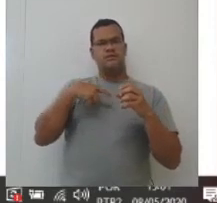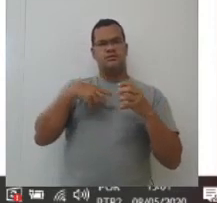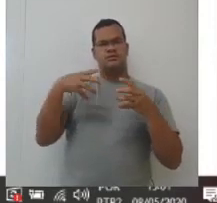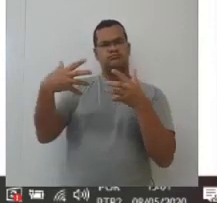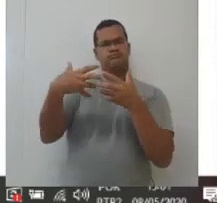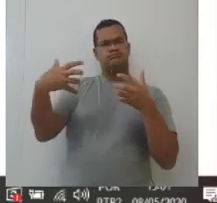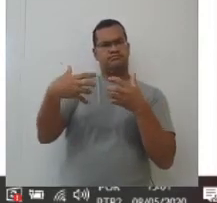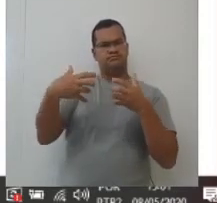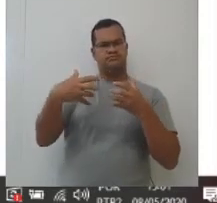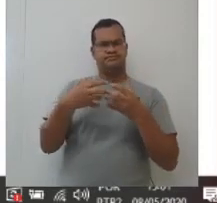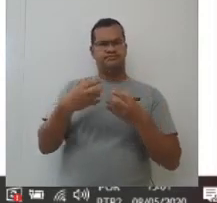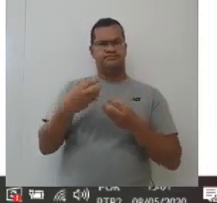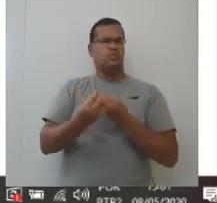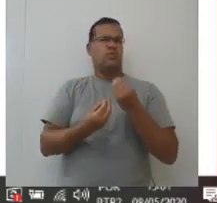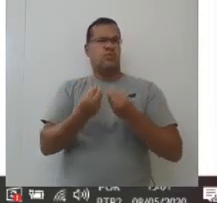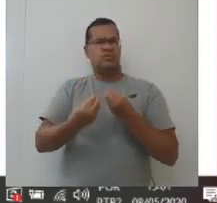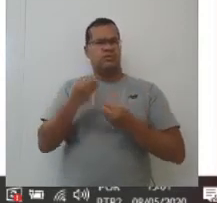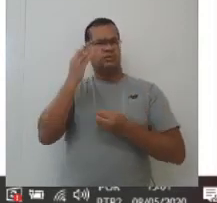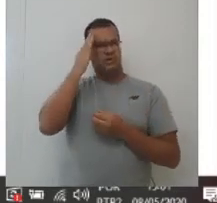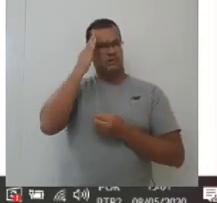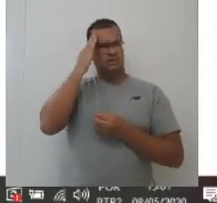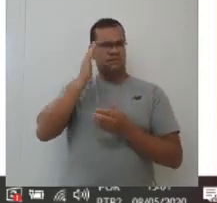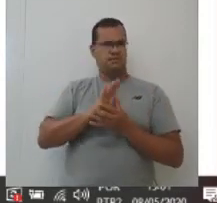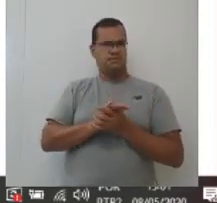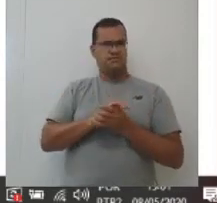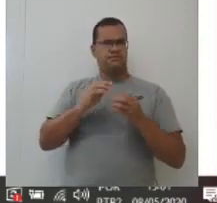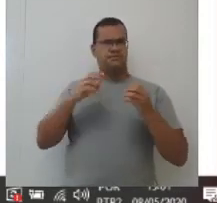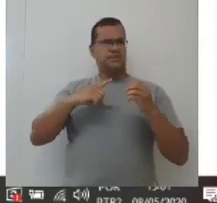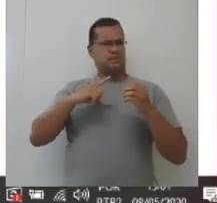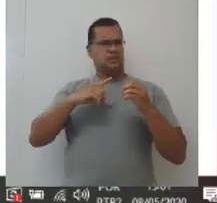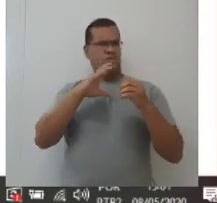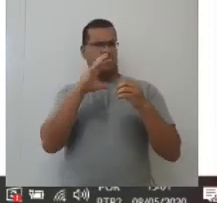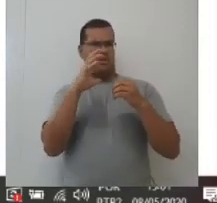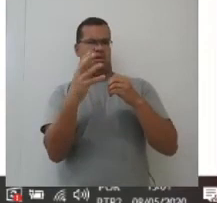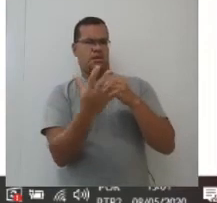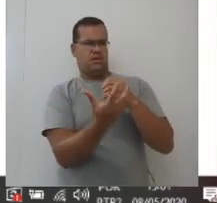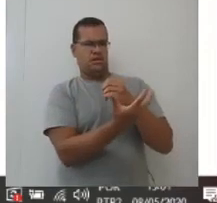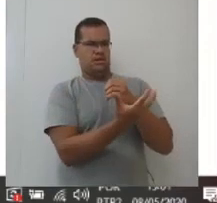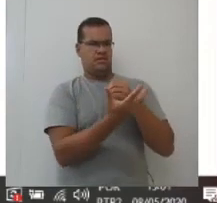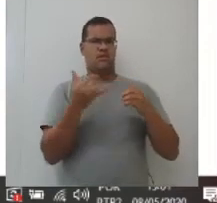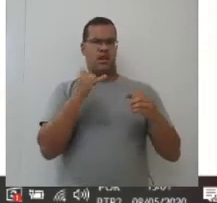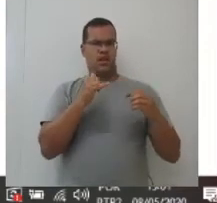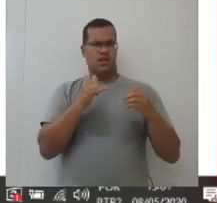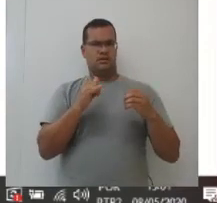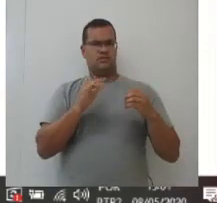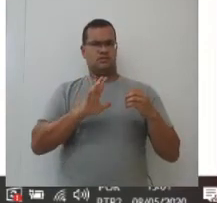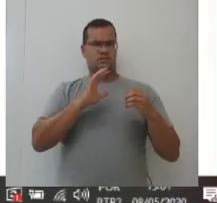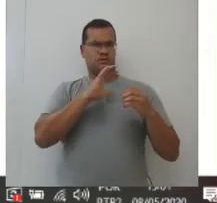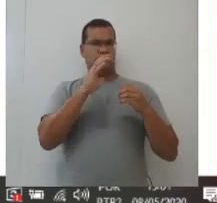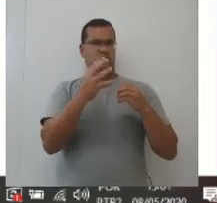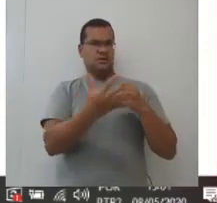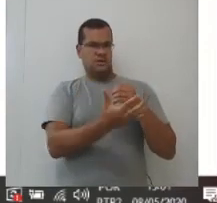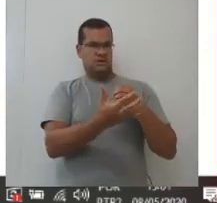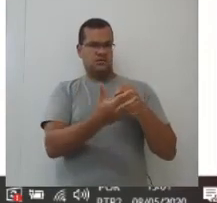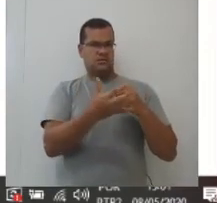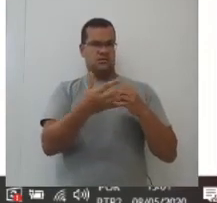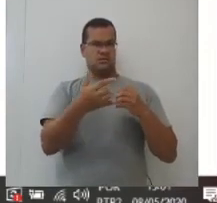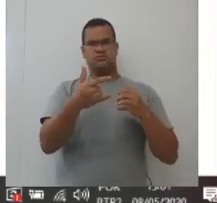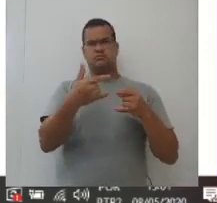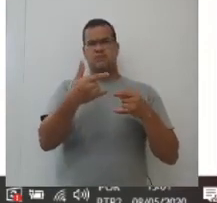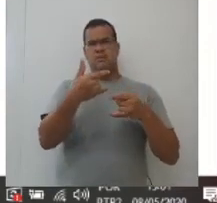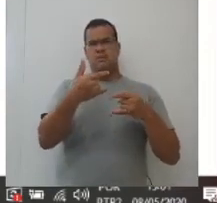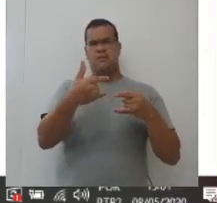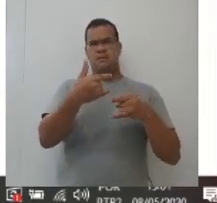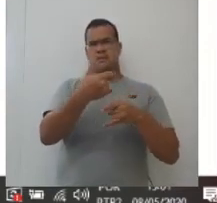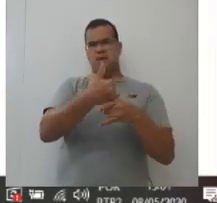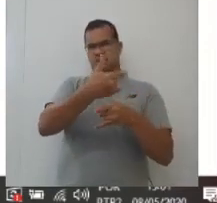bem, vamos procurar entender isso. Existe campo elétrico, existe campo magnético e campo